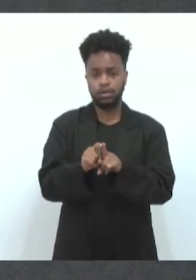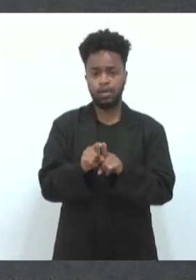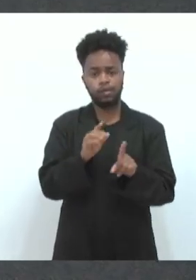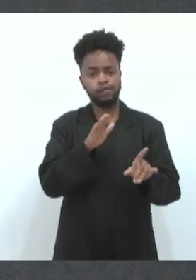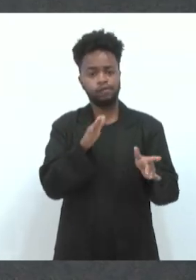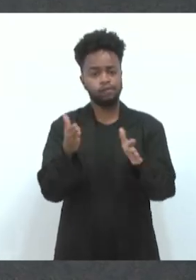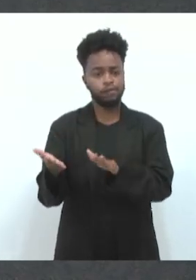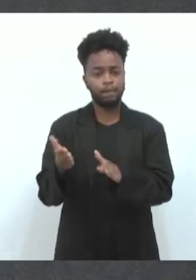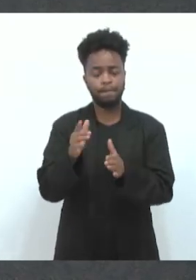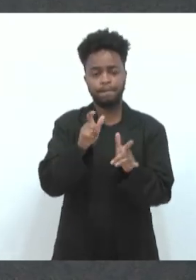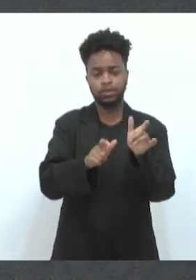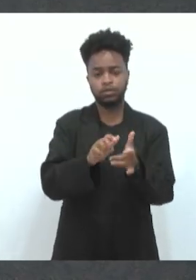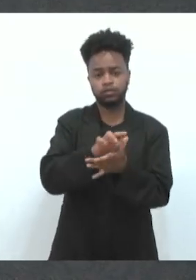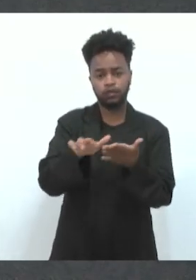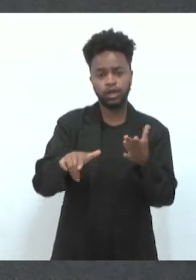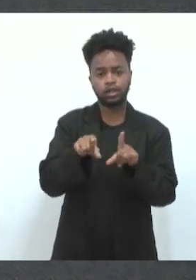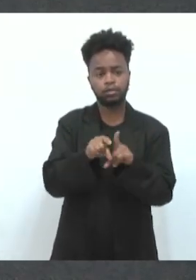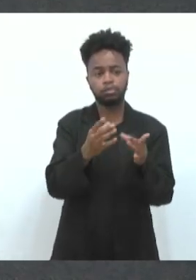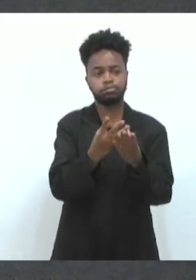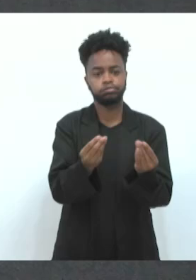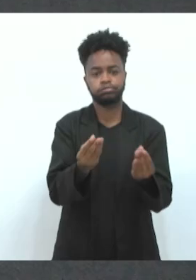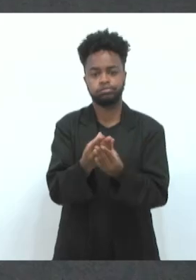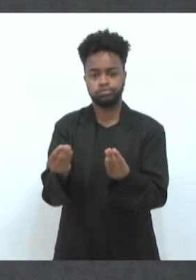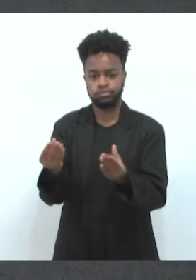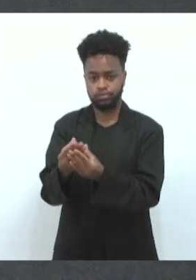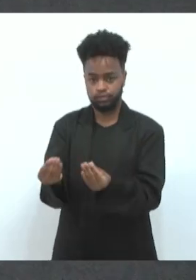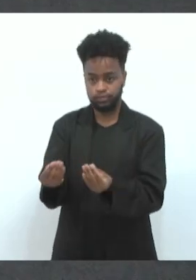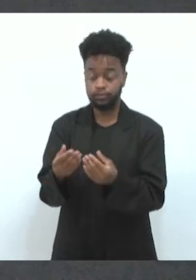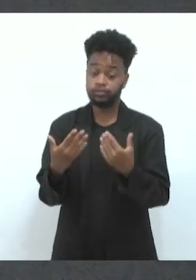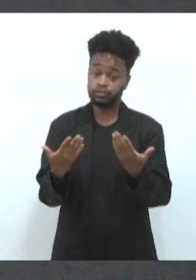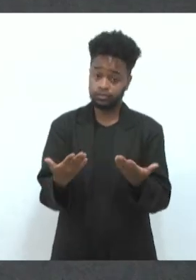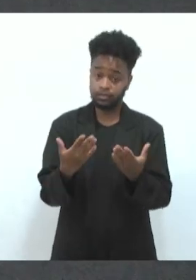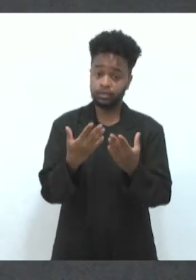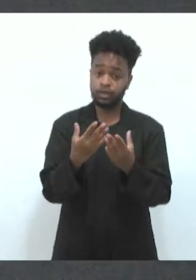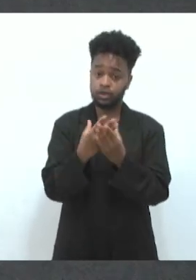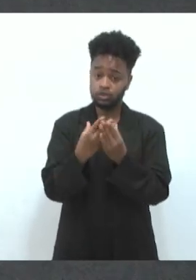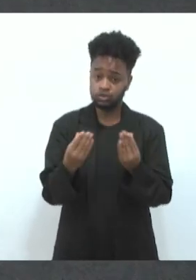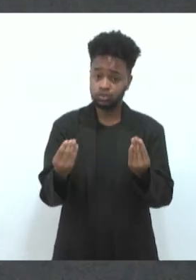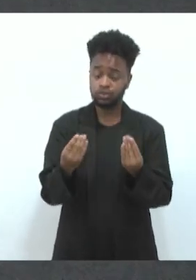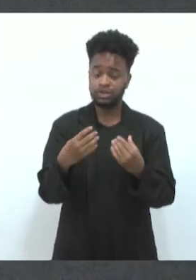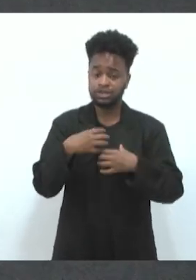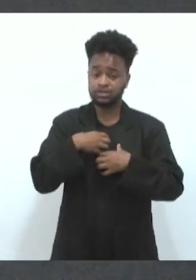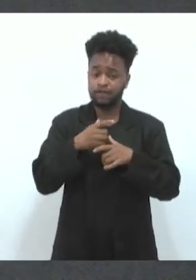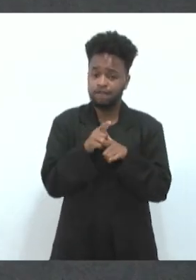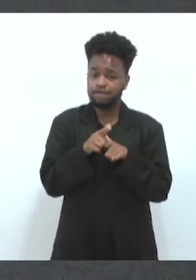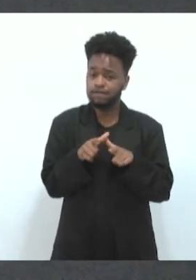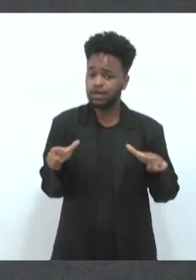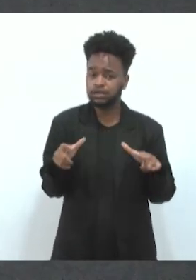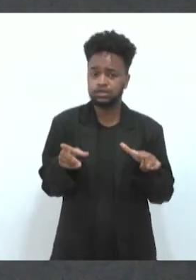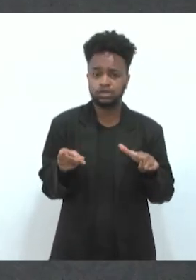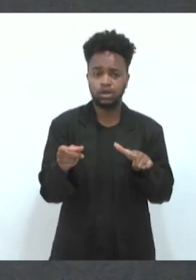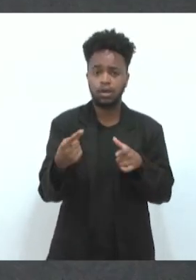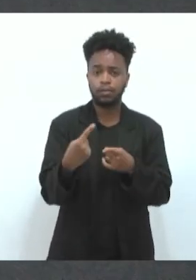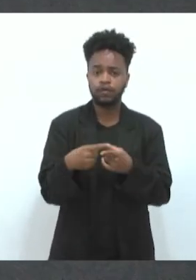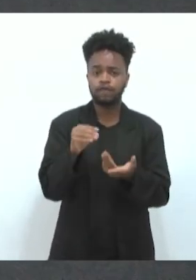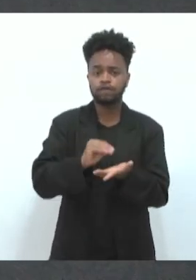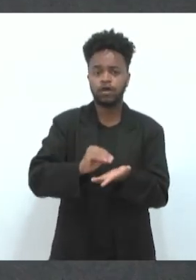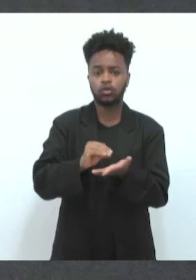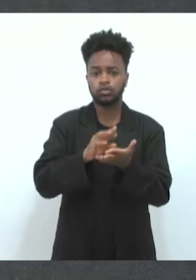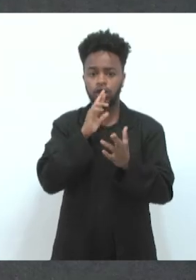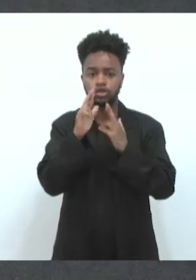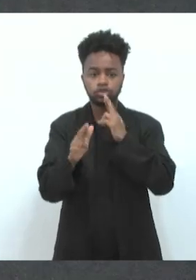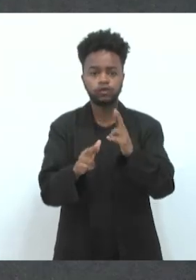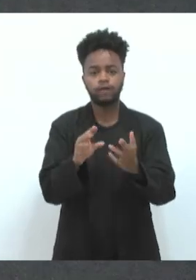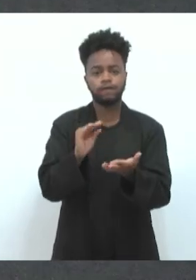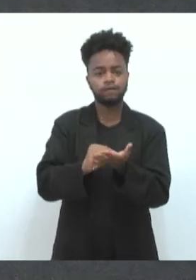mortes e de desaparecimento. E os desaparecimentos, eles deixam a dor do vazio, da falta de resposta, da falta